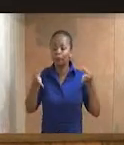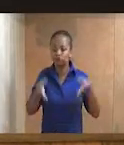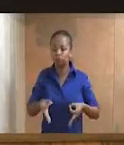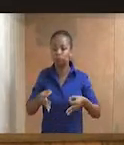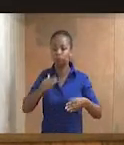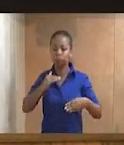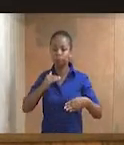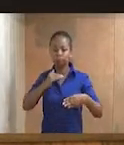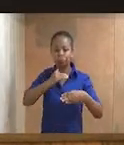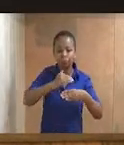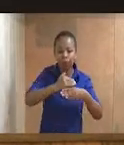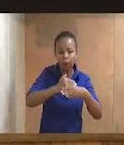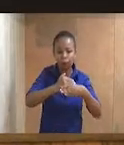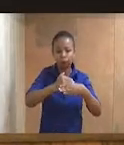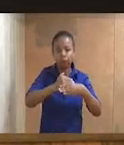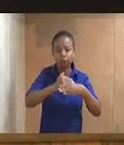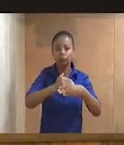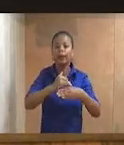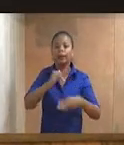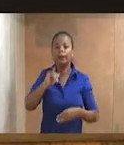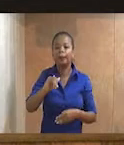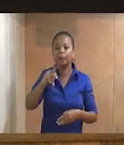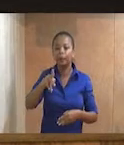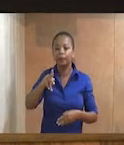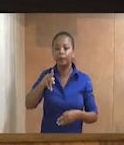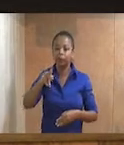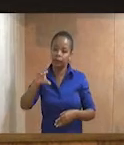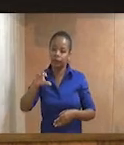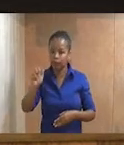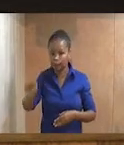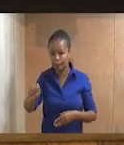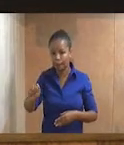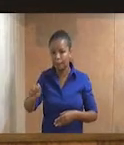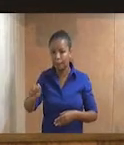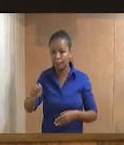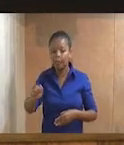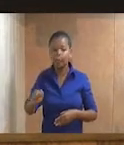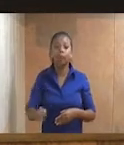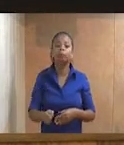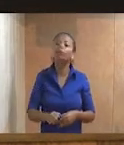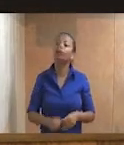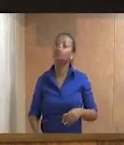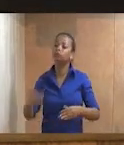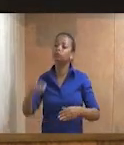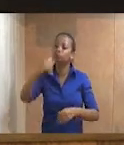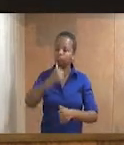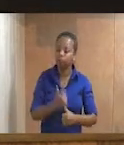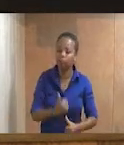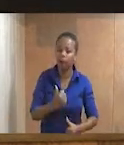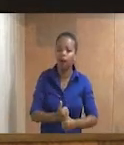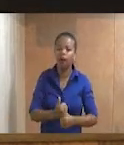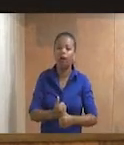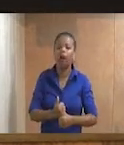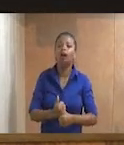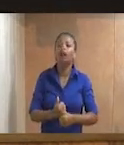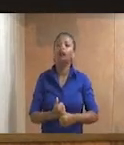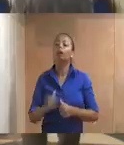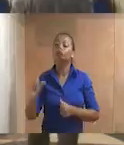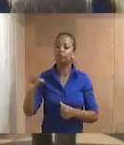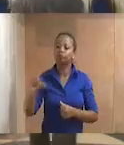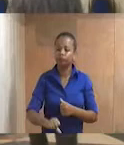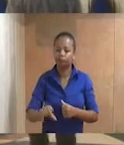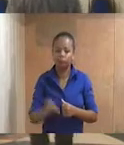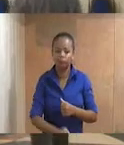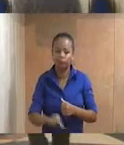compatível ao IPCA, pelo menos para repor a inflação, que foi de 10,5%.